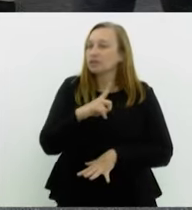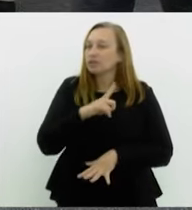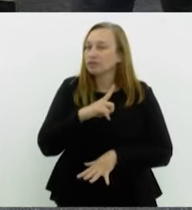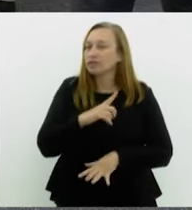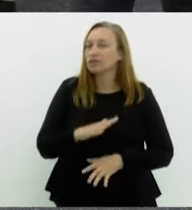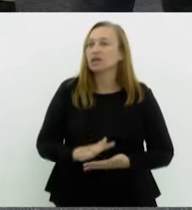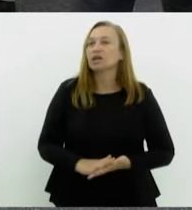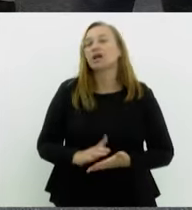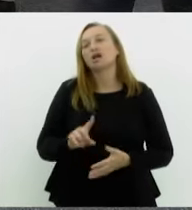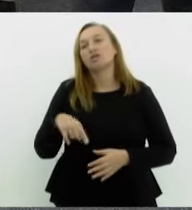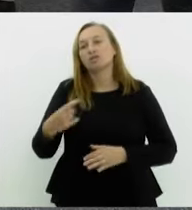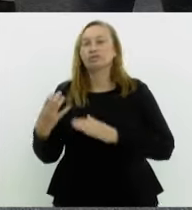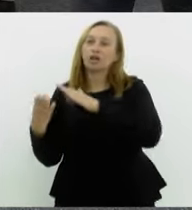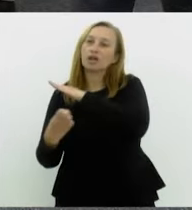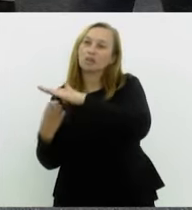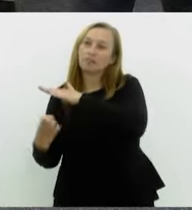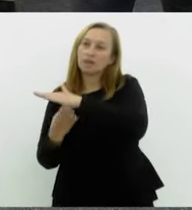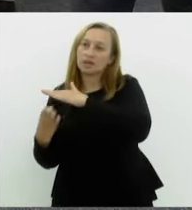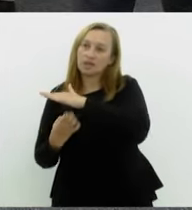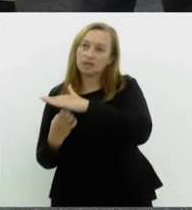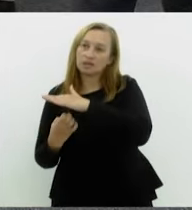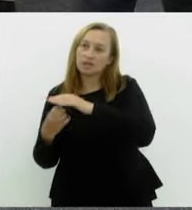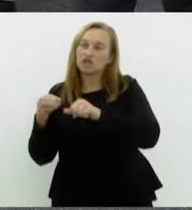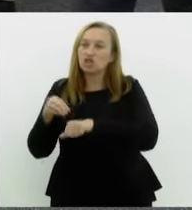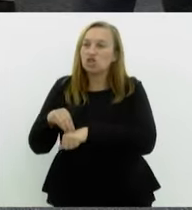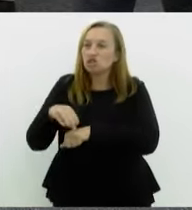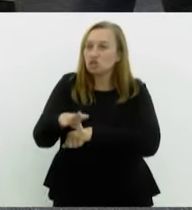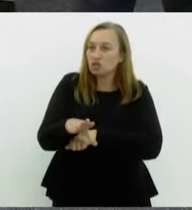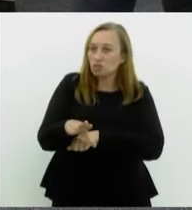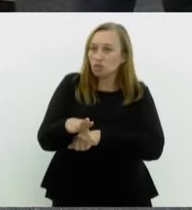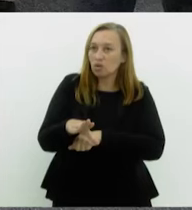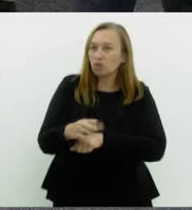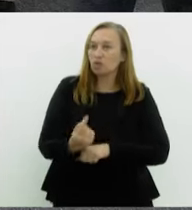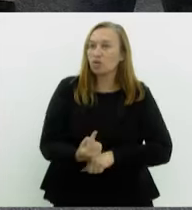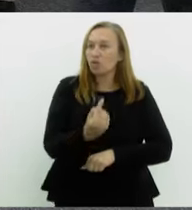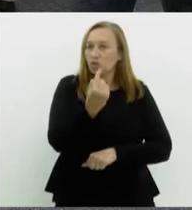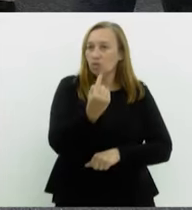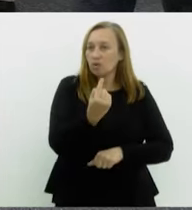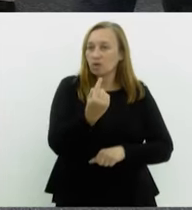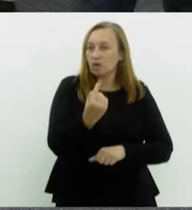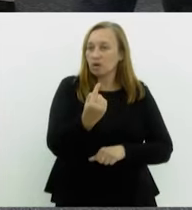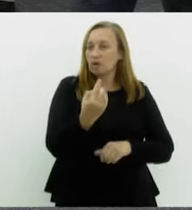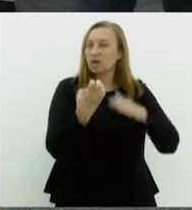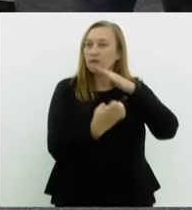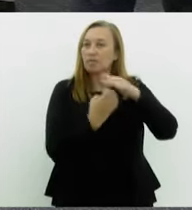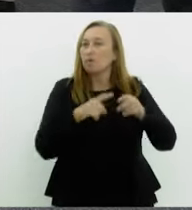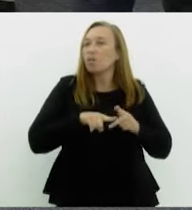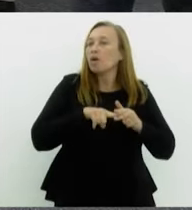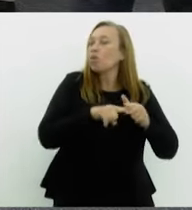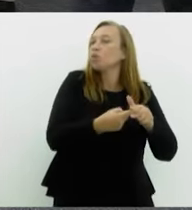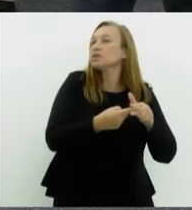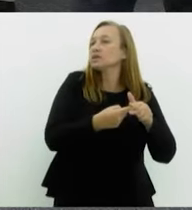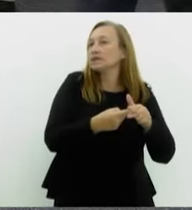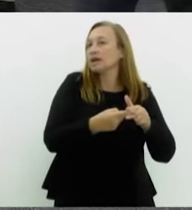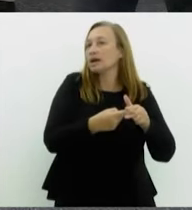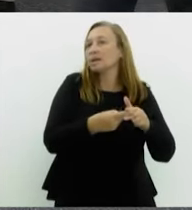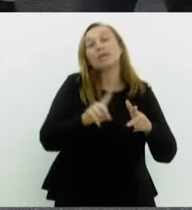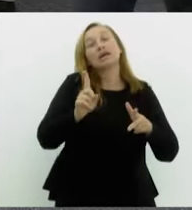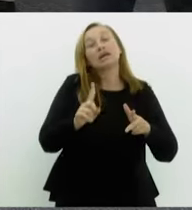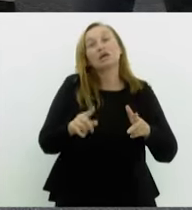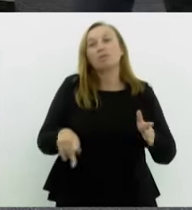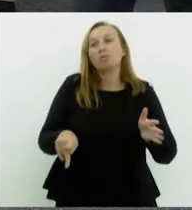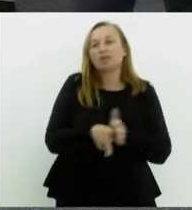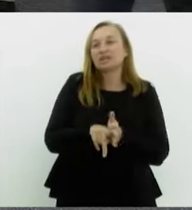veio a concessionária e indicou uma firma para fazer o conserto. Uma firma que não era a